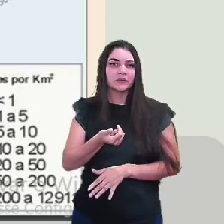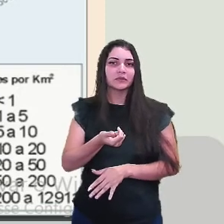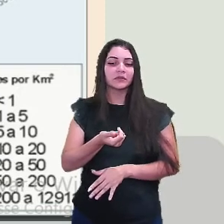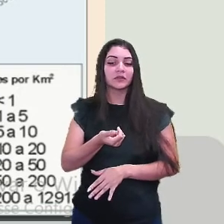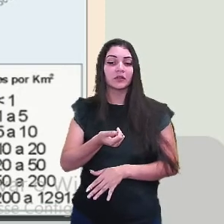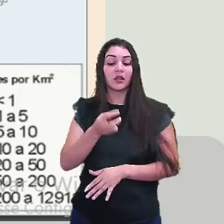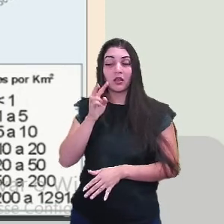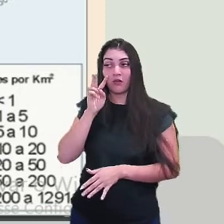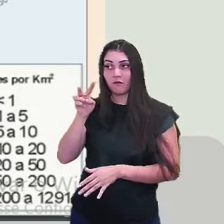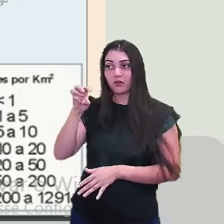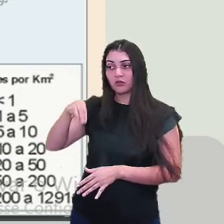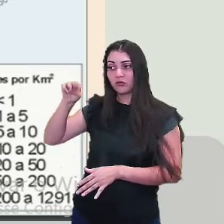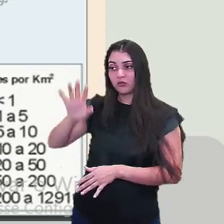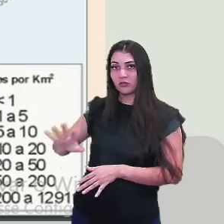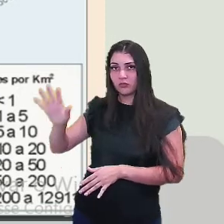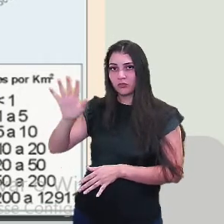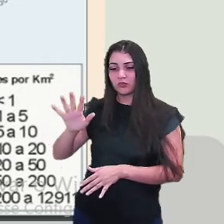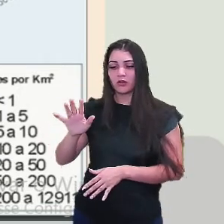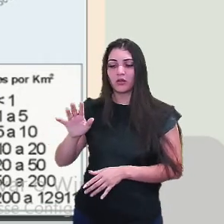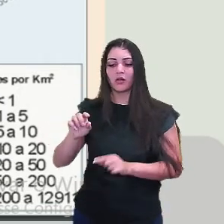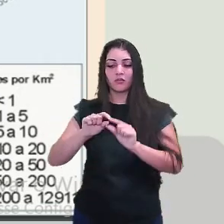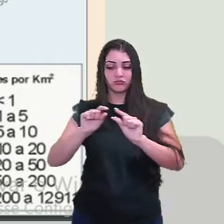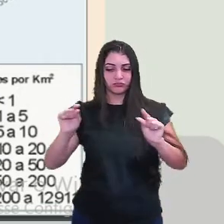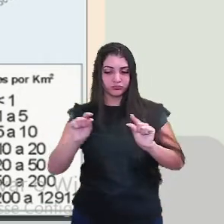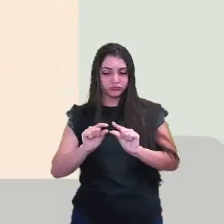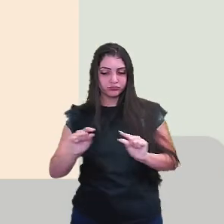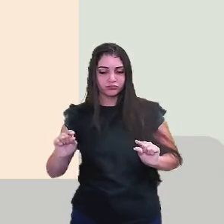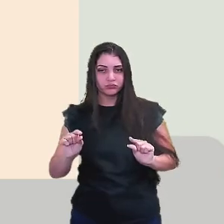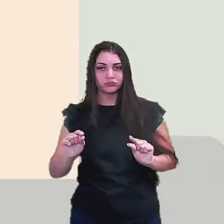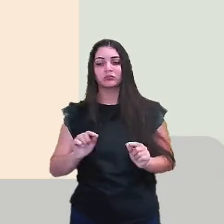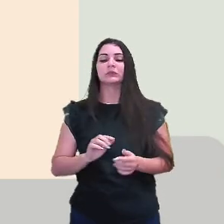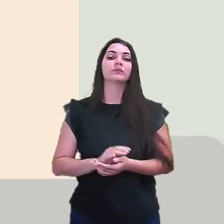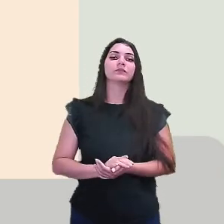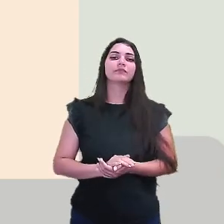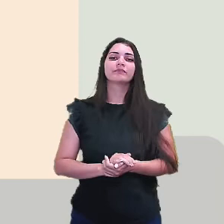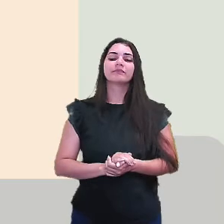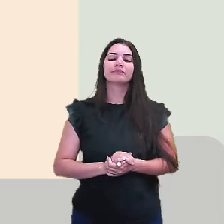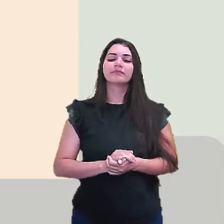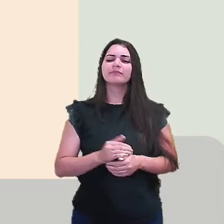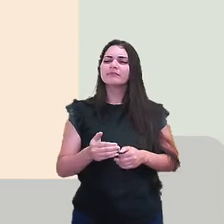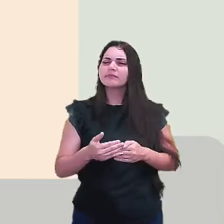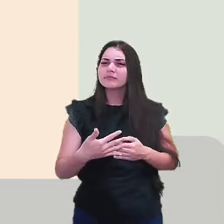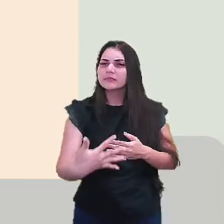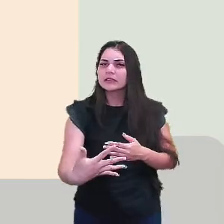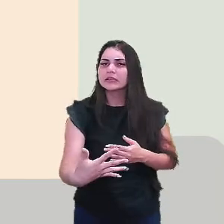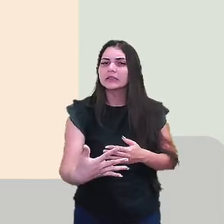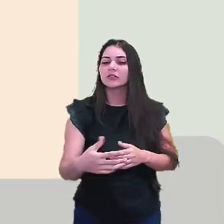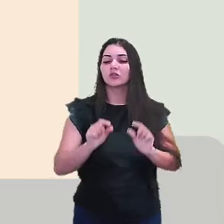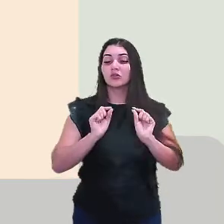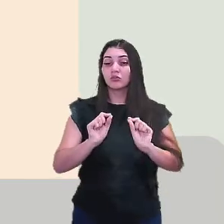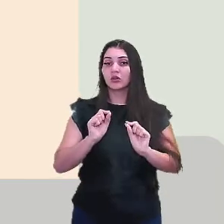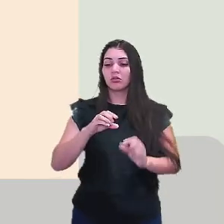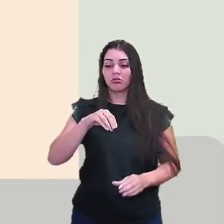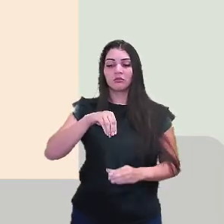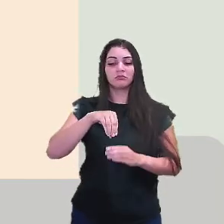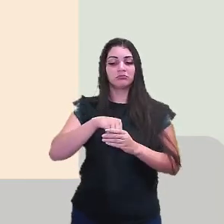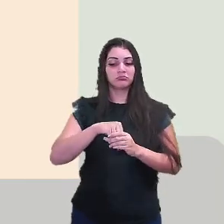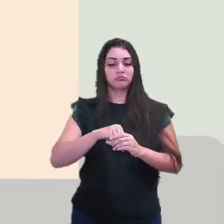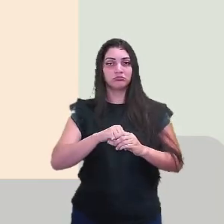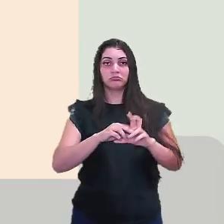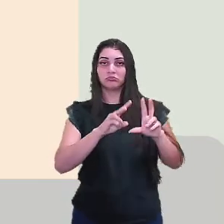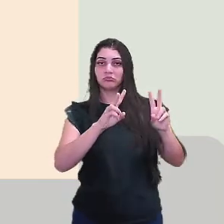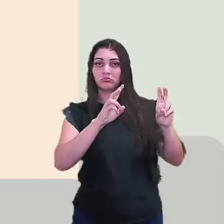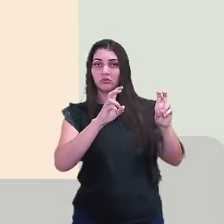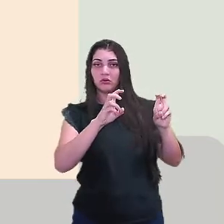avalia o mapa, pela sua legenda. Vamos lá, seguindo. Daí, dentro do assunto de